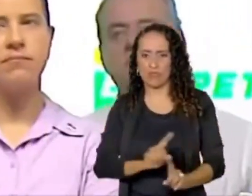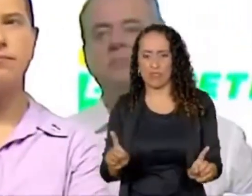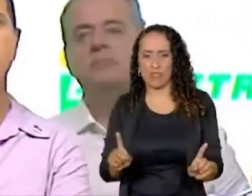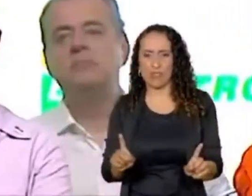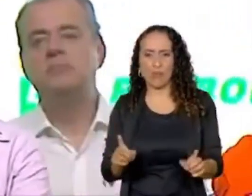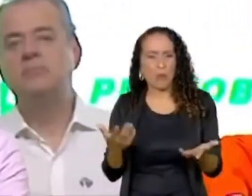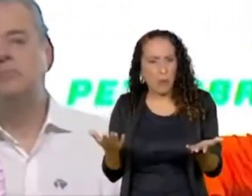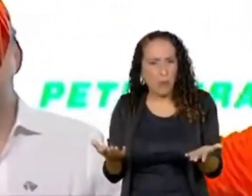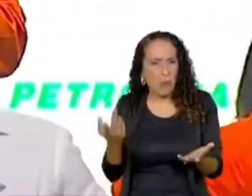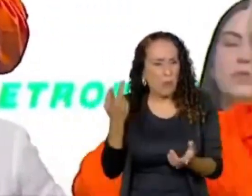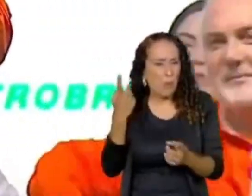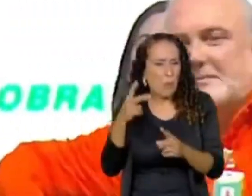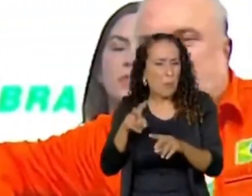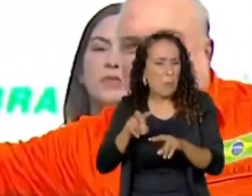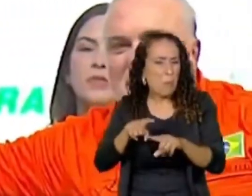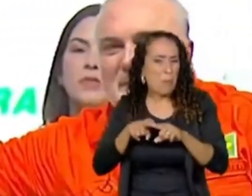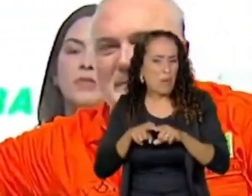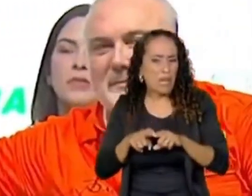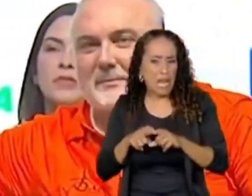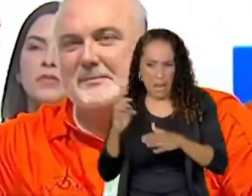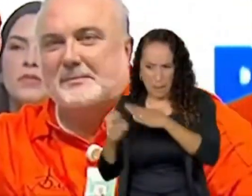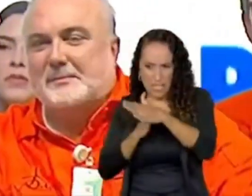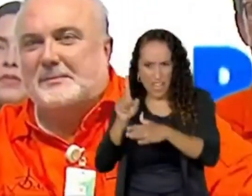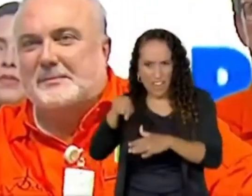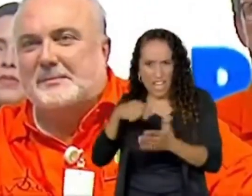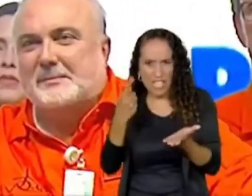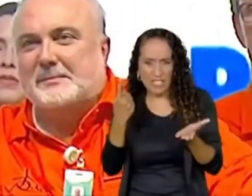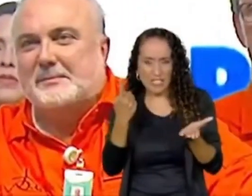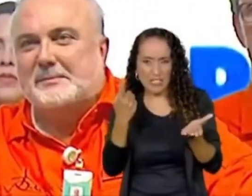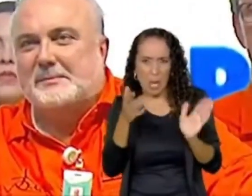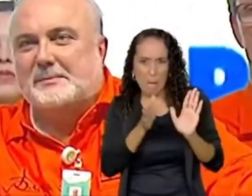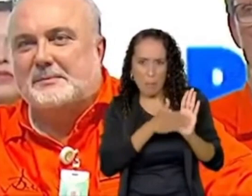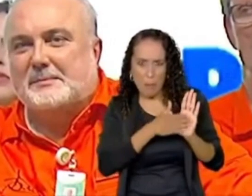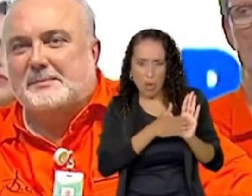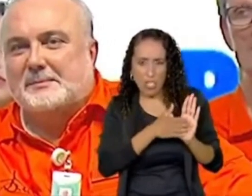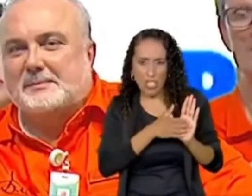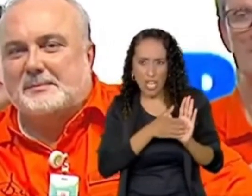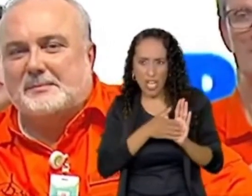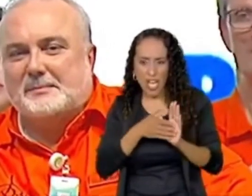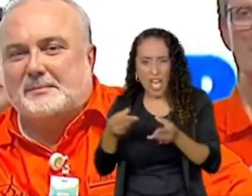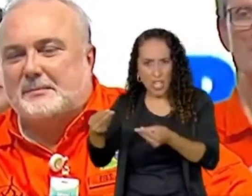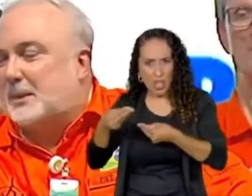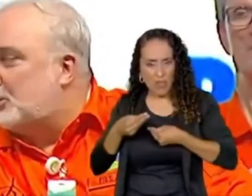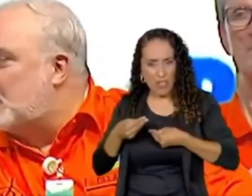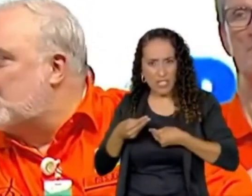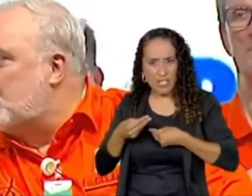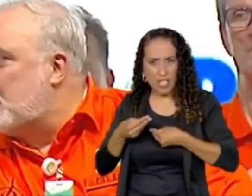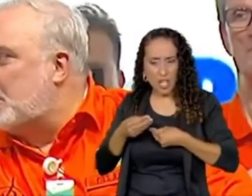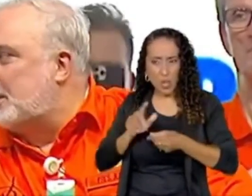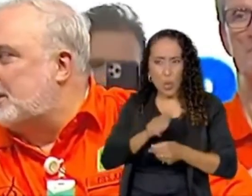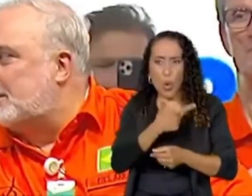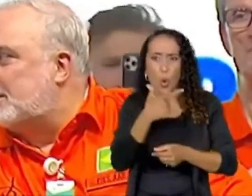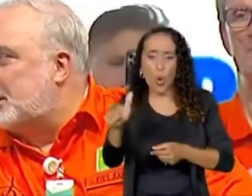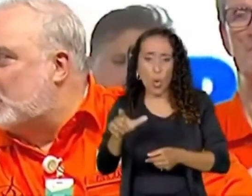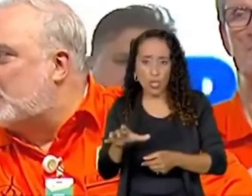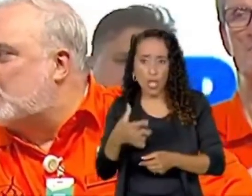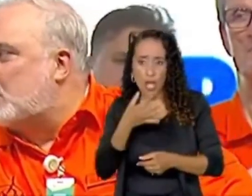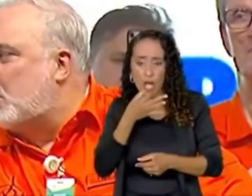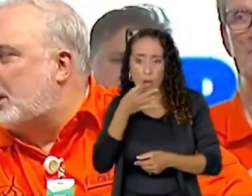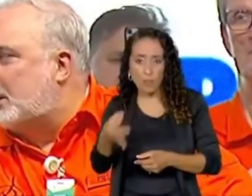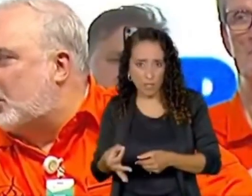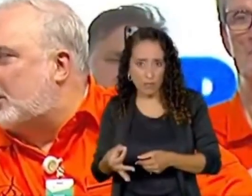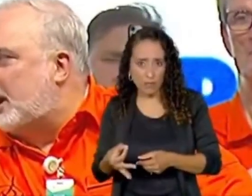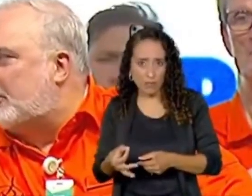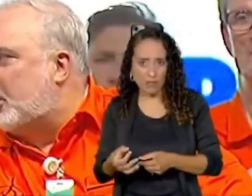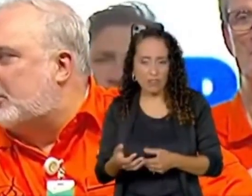Por acaso os empresários que fazem essa proposta estão oferecendo para nós uma contrapartida? Eles querem que a gente desonere